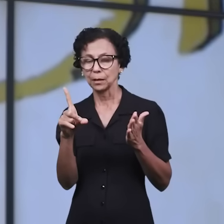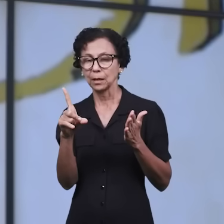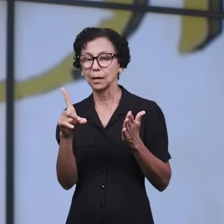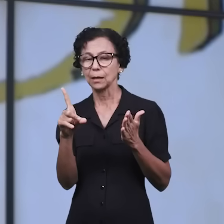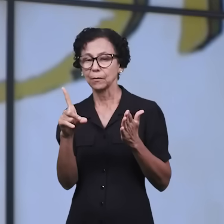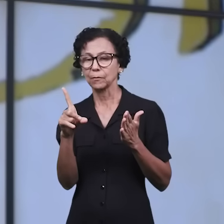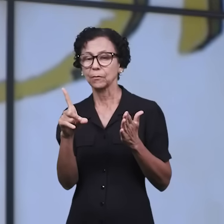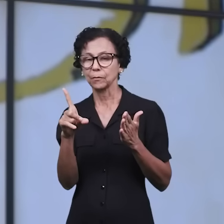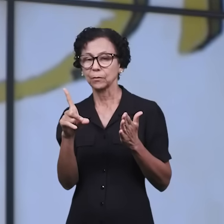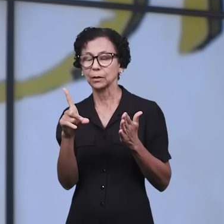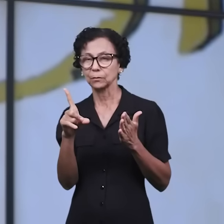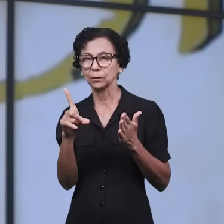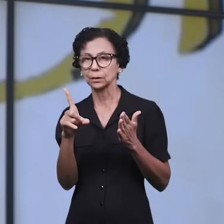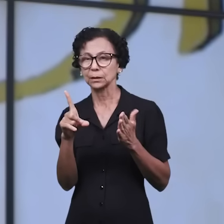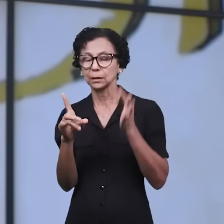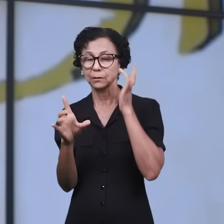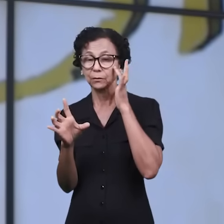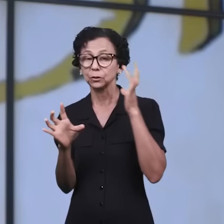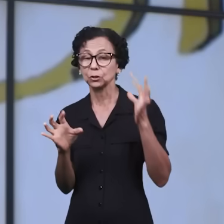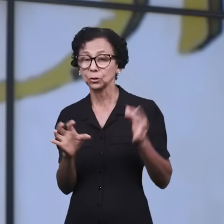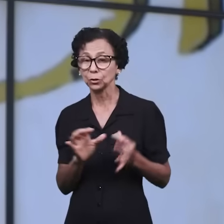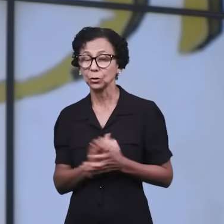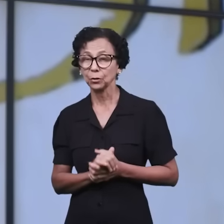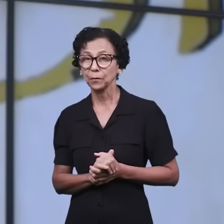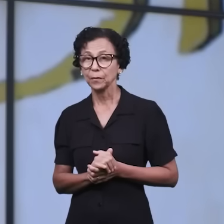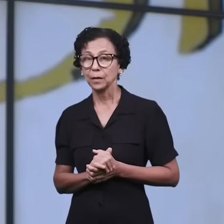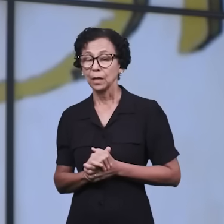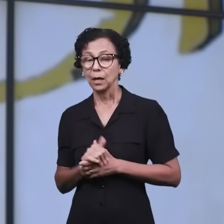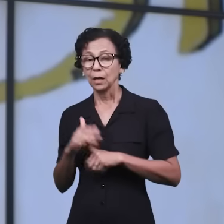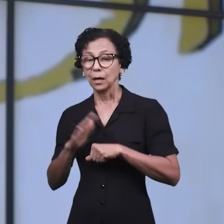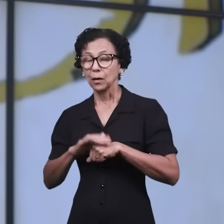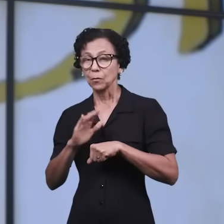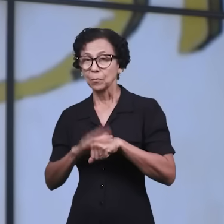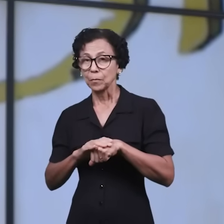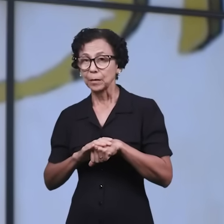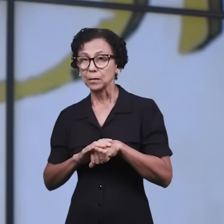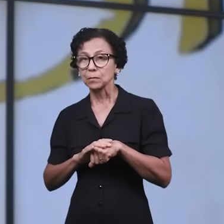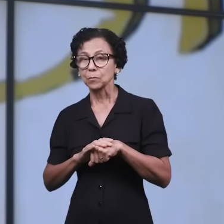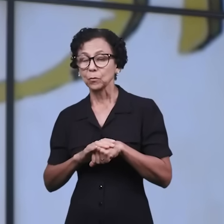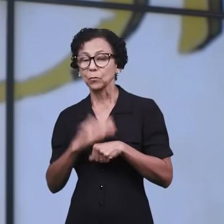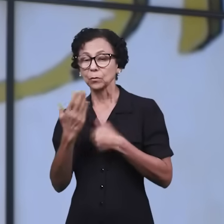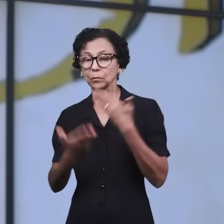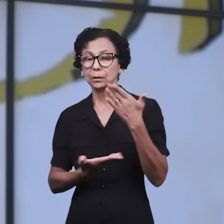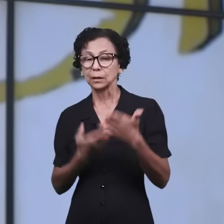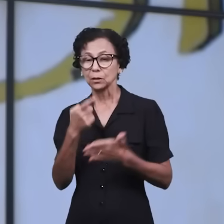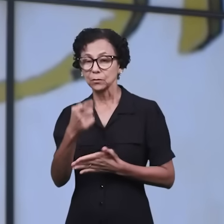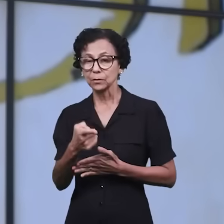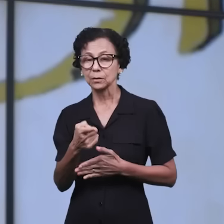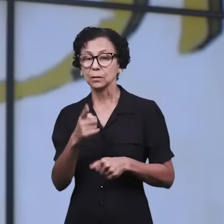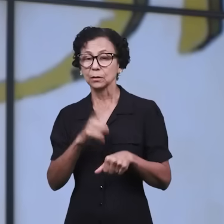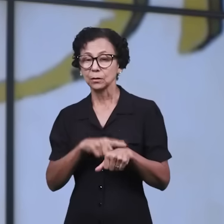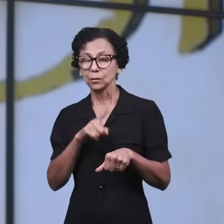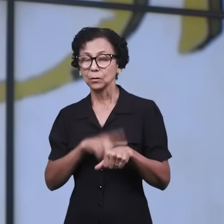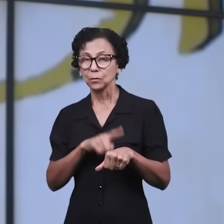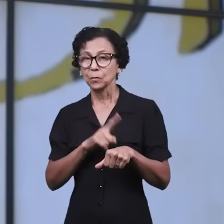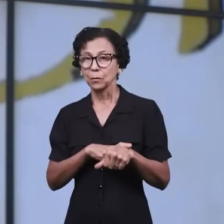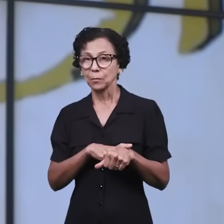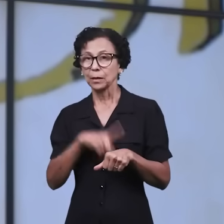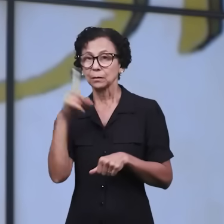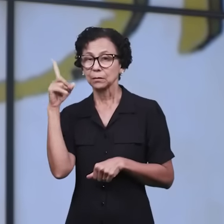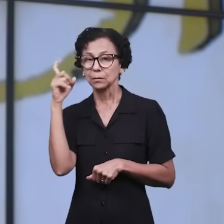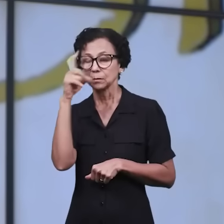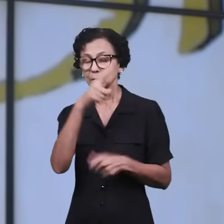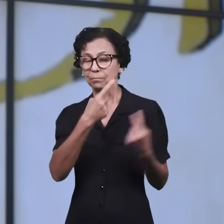é o momento que nós estamos vivendo, é onde a palavra tem o seu valor, onde não só o conhecimento